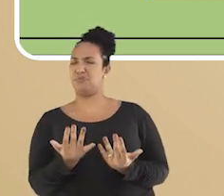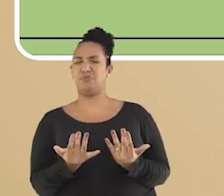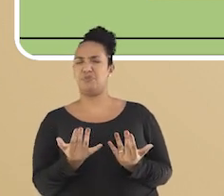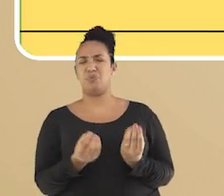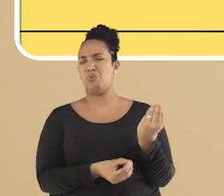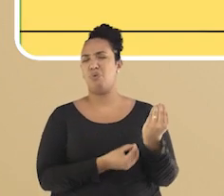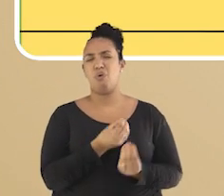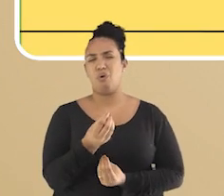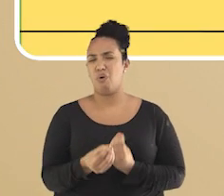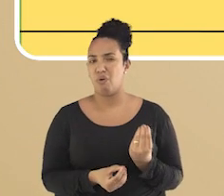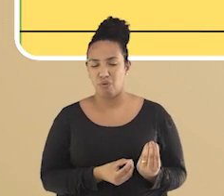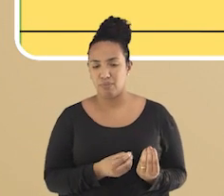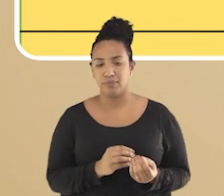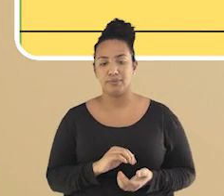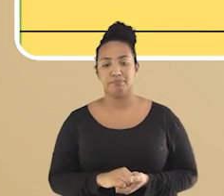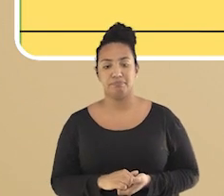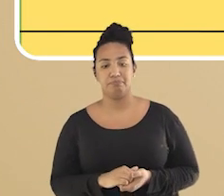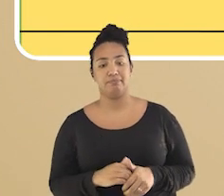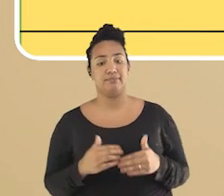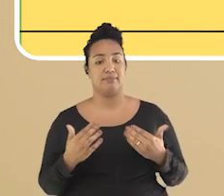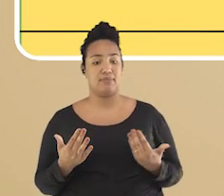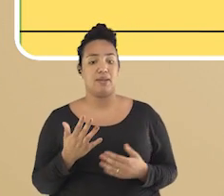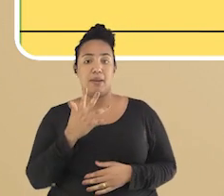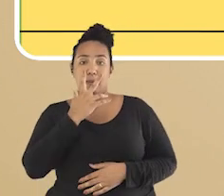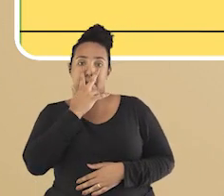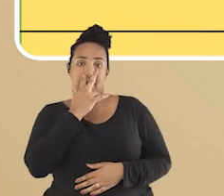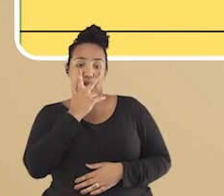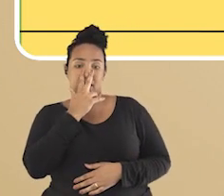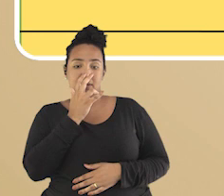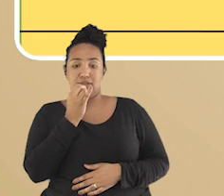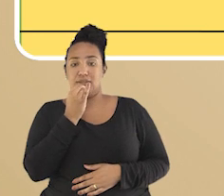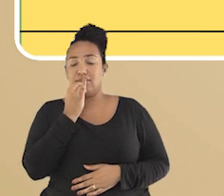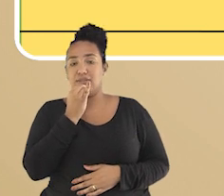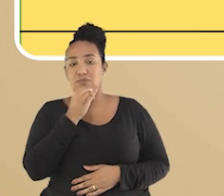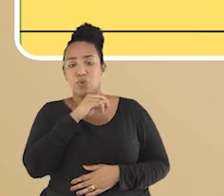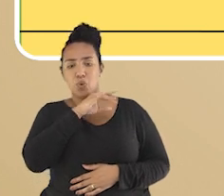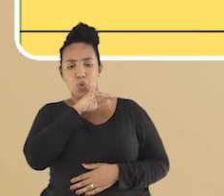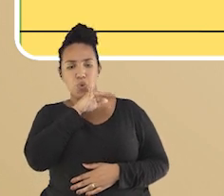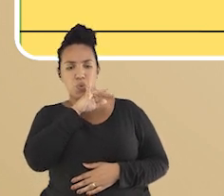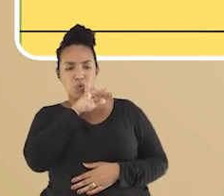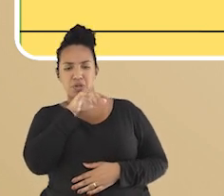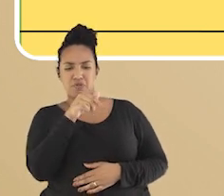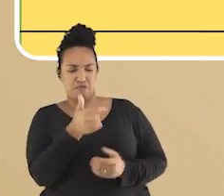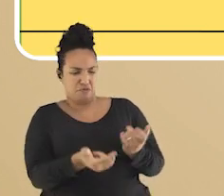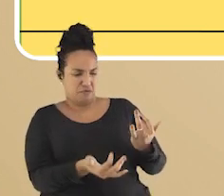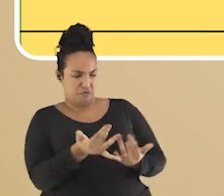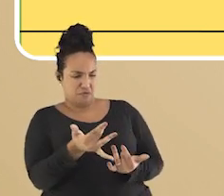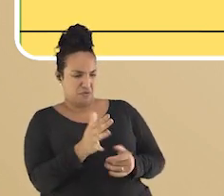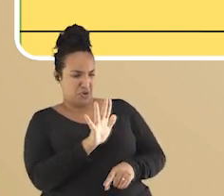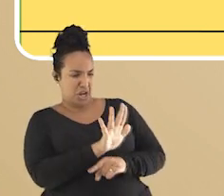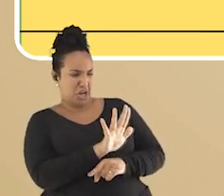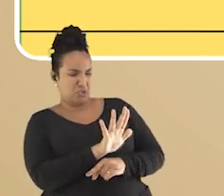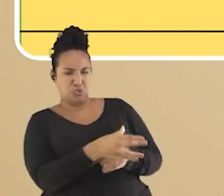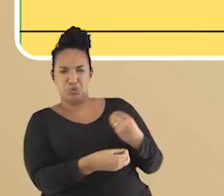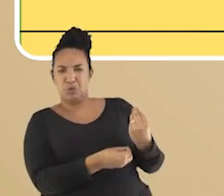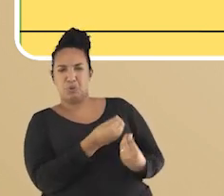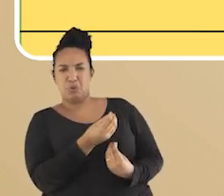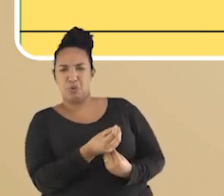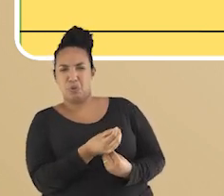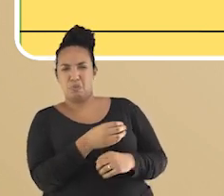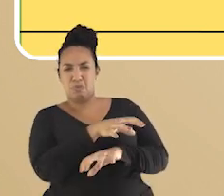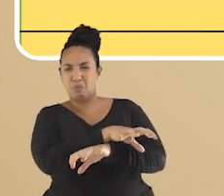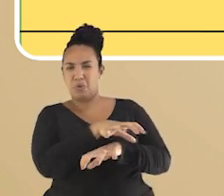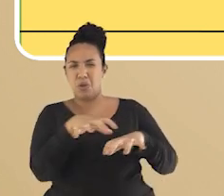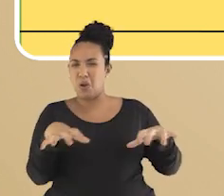esse? Parece bem fora da lógica o fogo ser vida para o bioma, não é? Acredito que